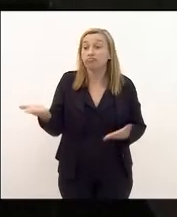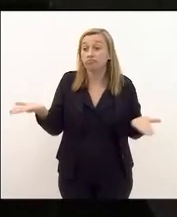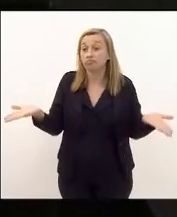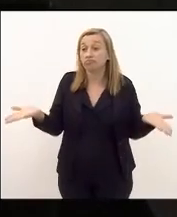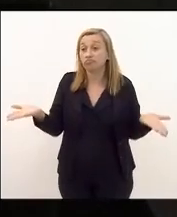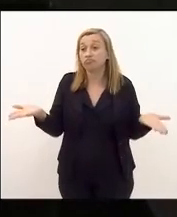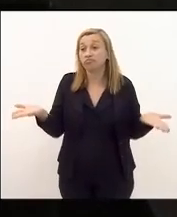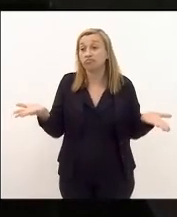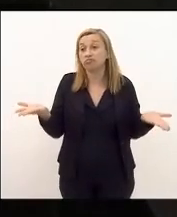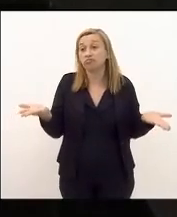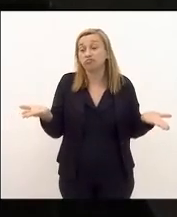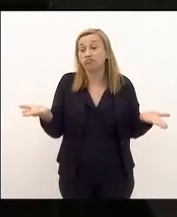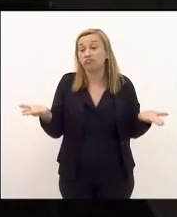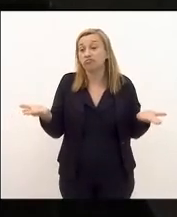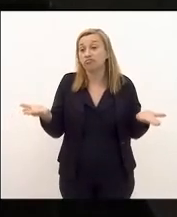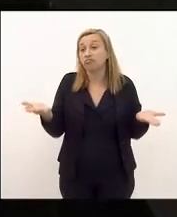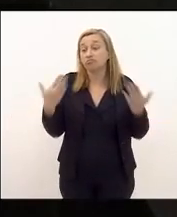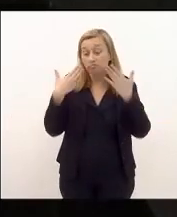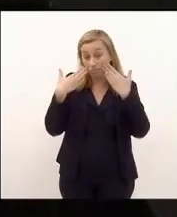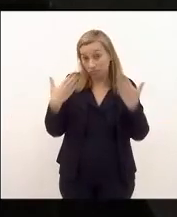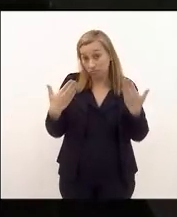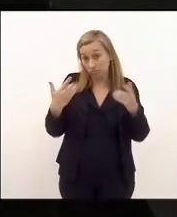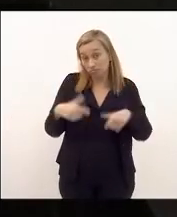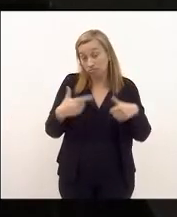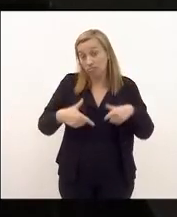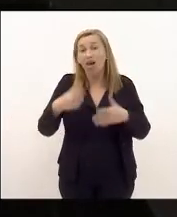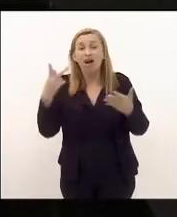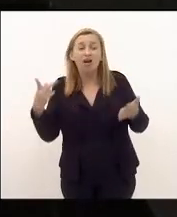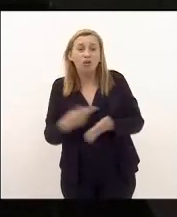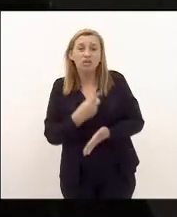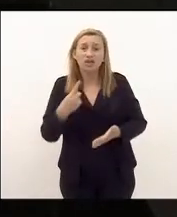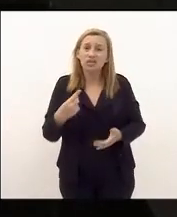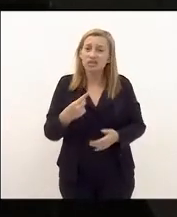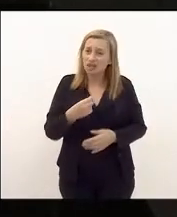que se estabelece. Acontece que